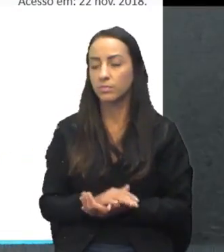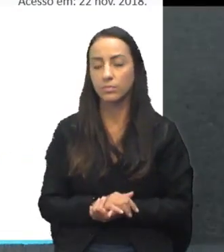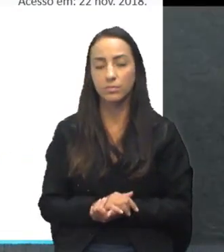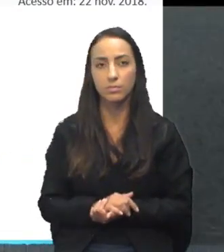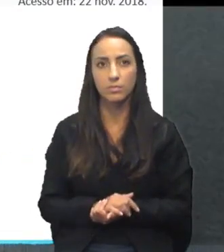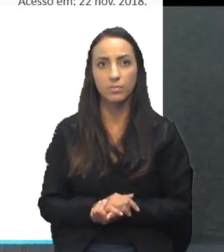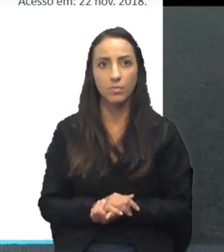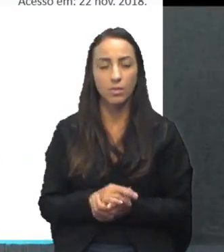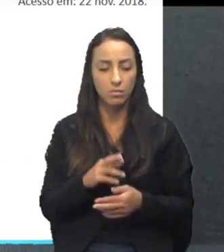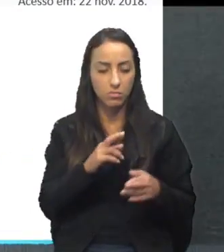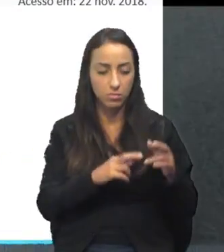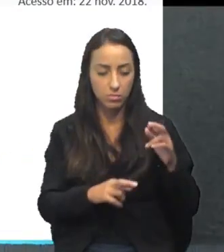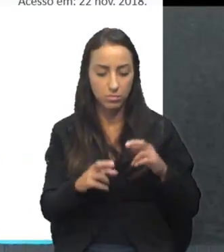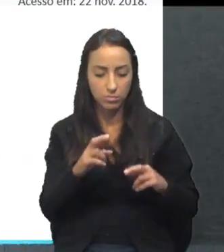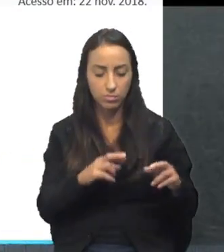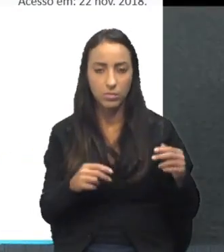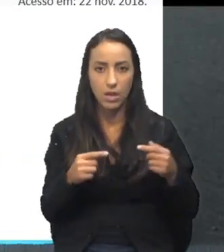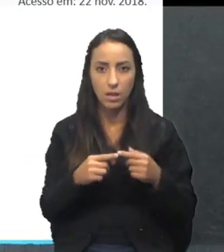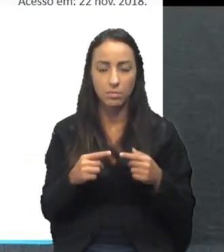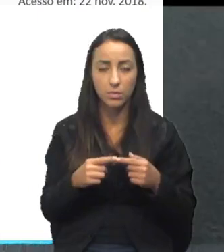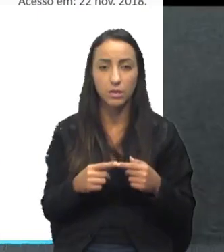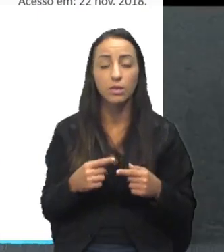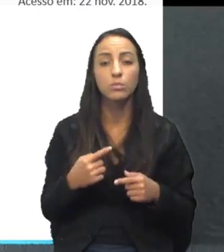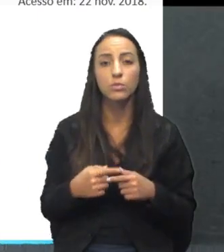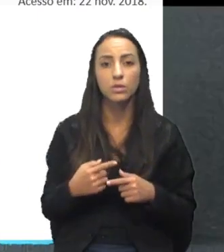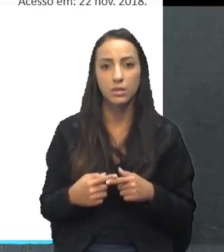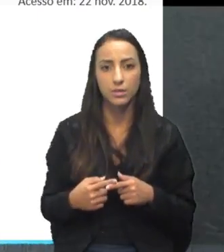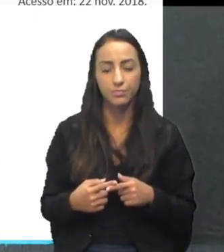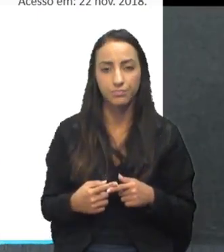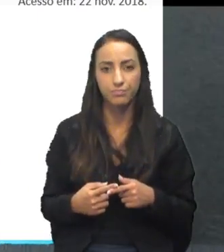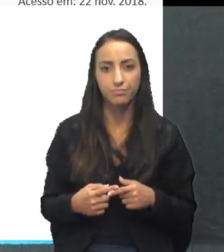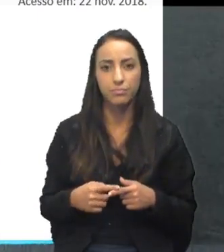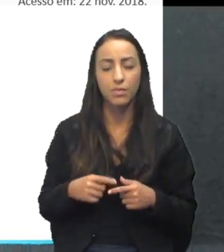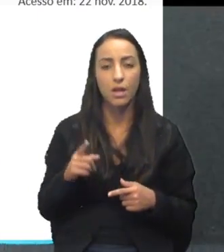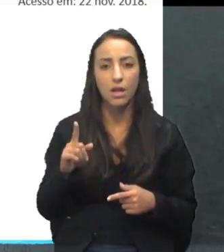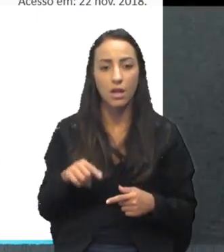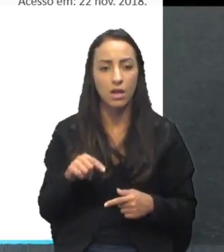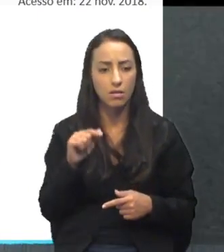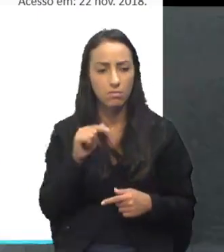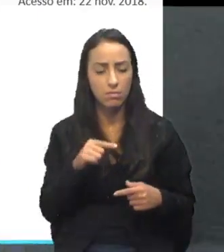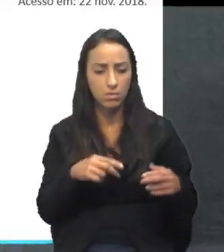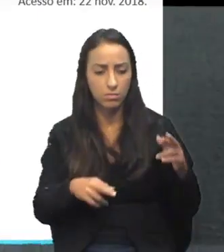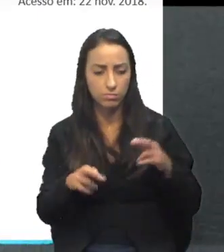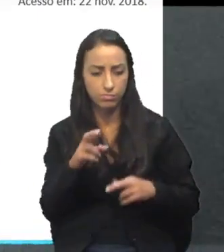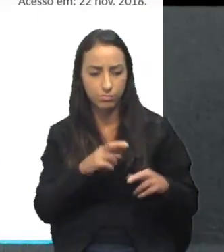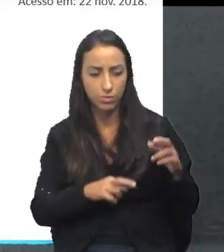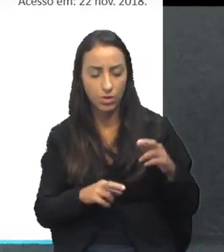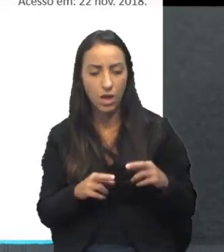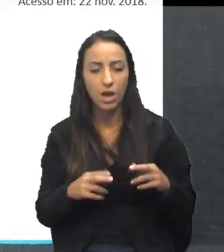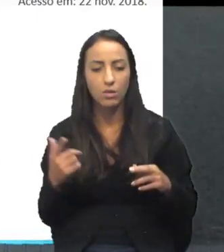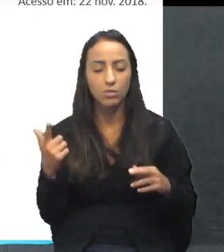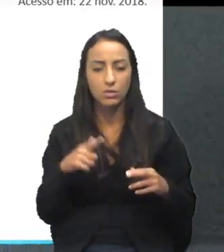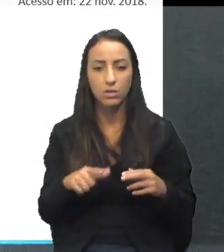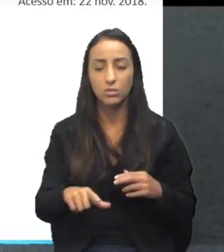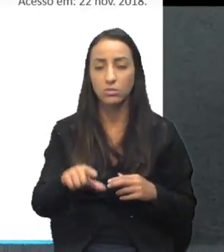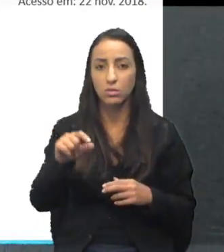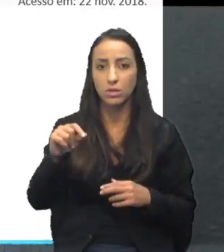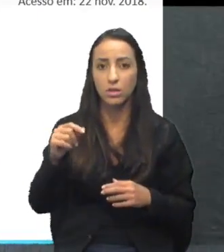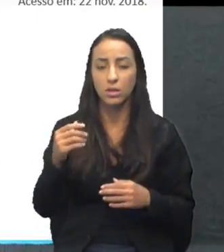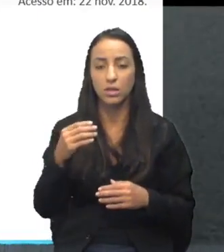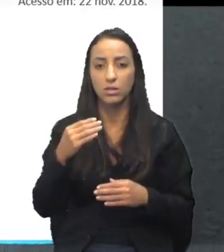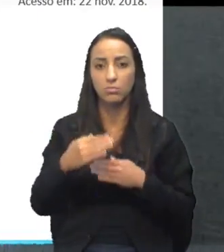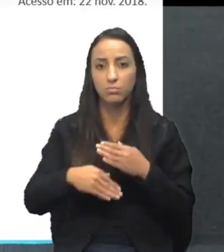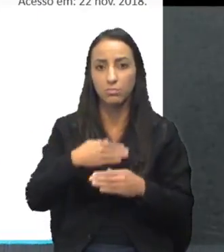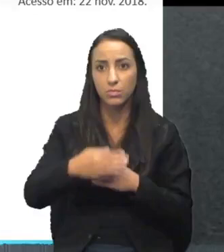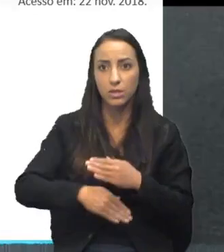diagnóstico clínico, porque é por meio do diagnóstico que a gente vai escolher qual é o tipo correto de